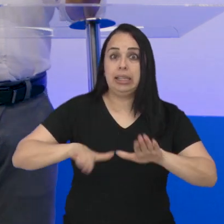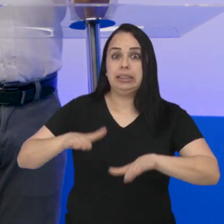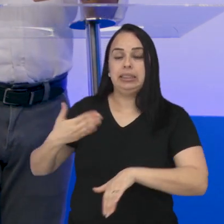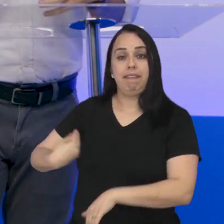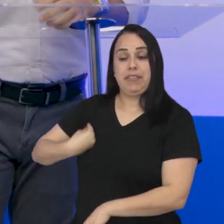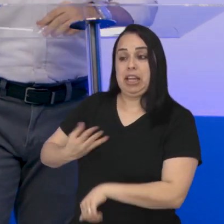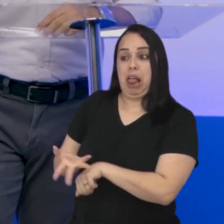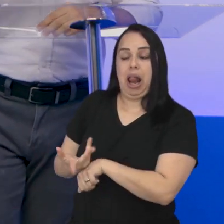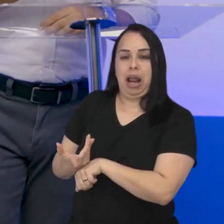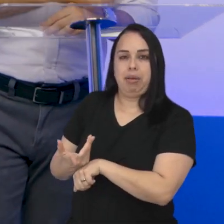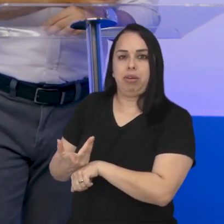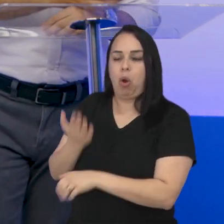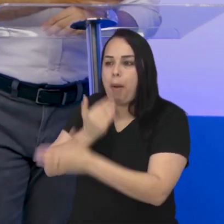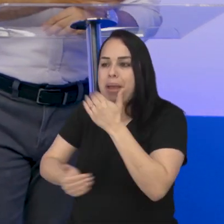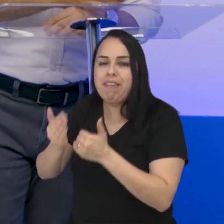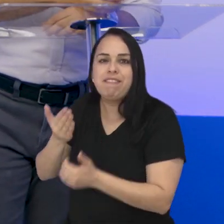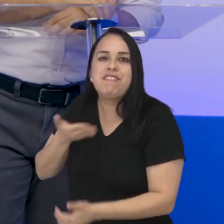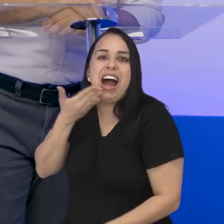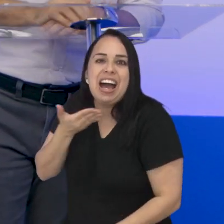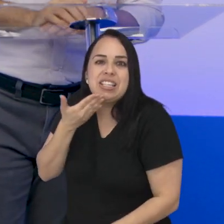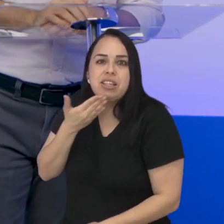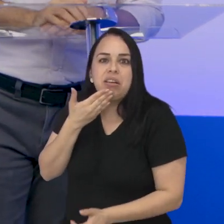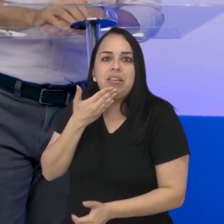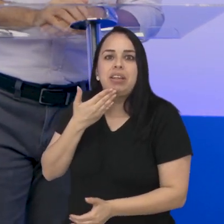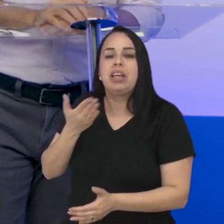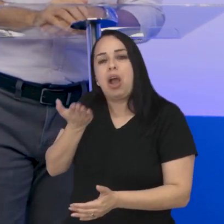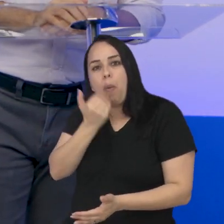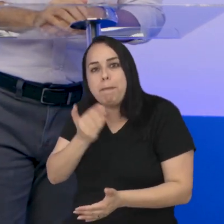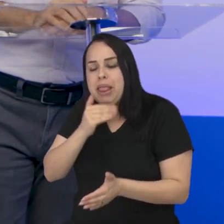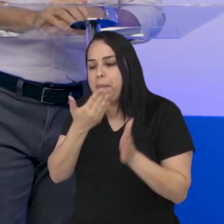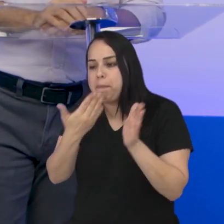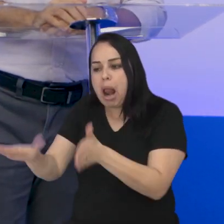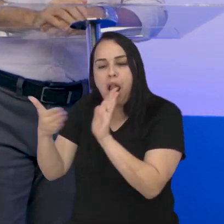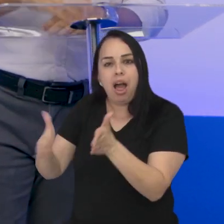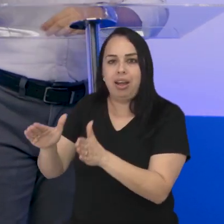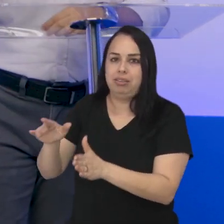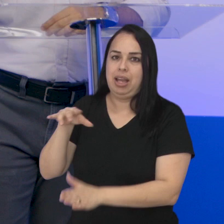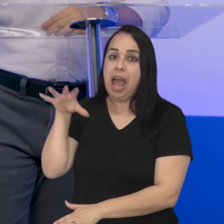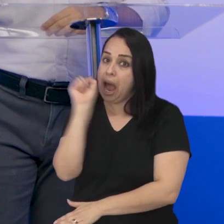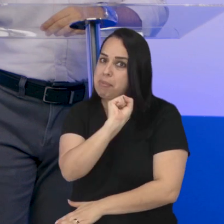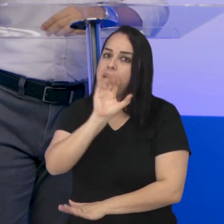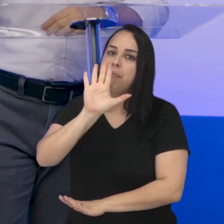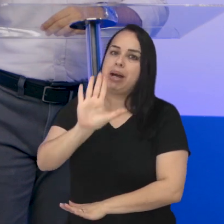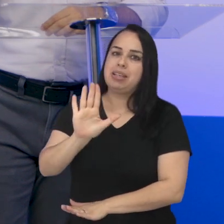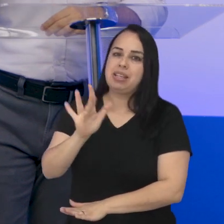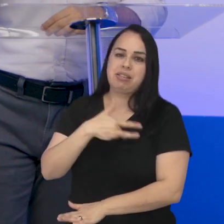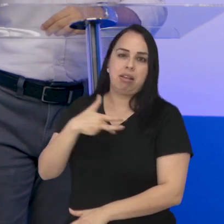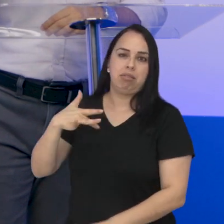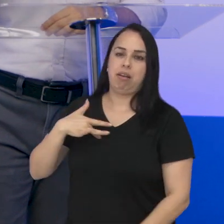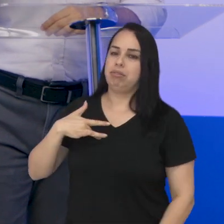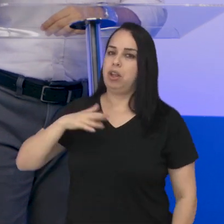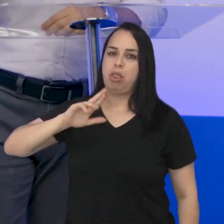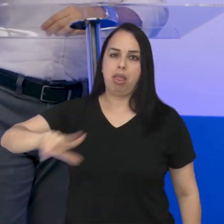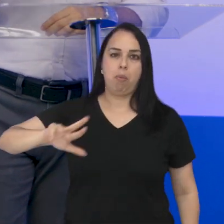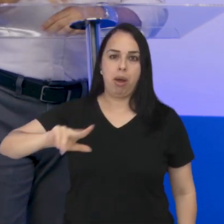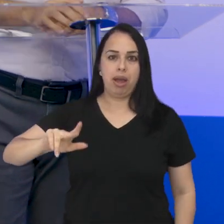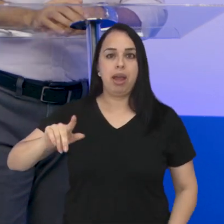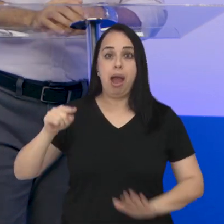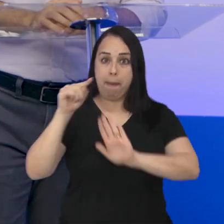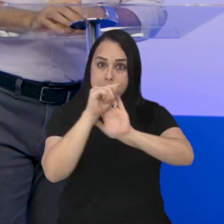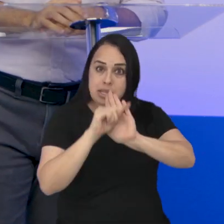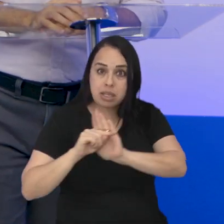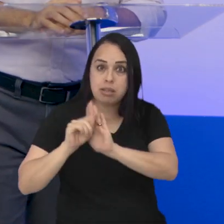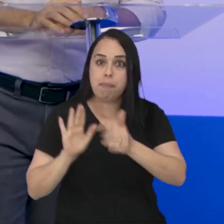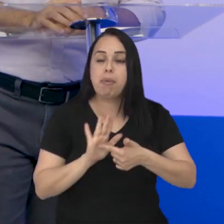corrida, muita gente aposta no mais fácil, que são os alimentos ultraprocessados. É uma opção rápida, mas nada saudável.